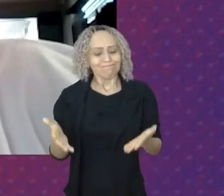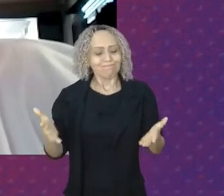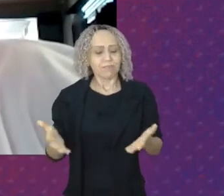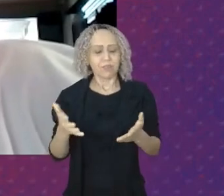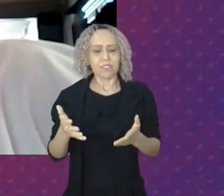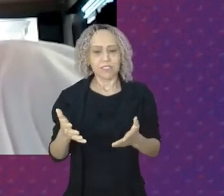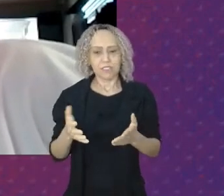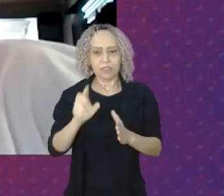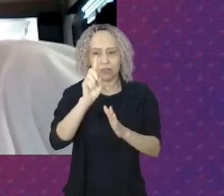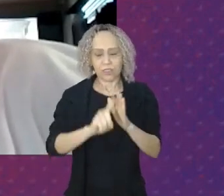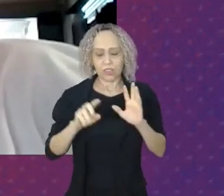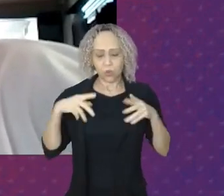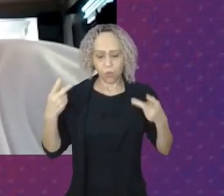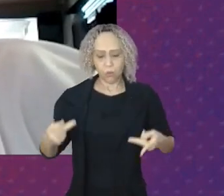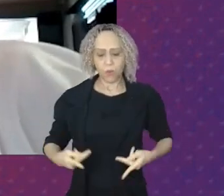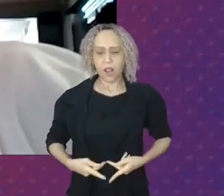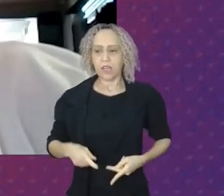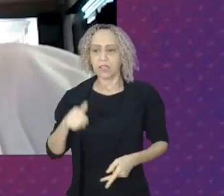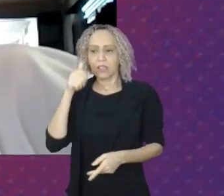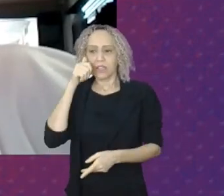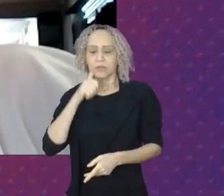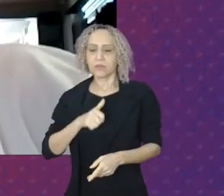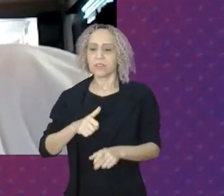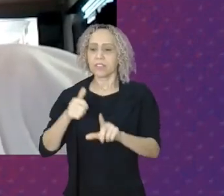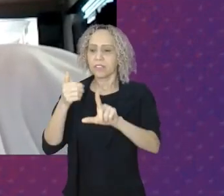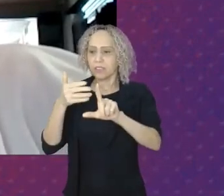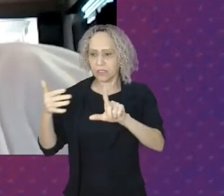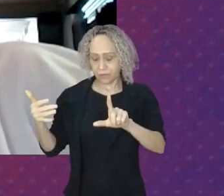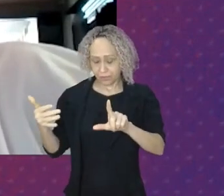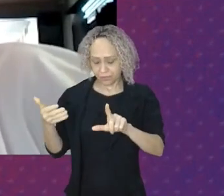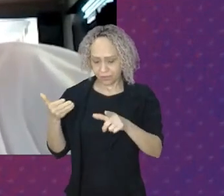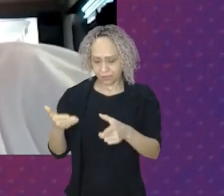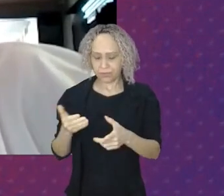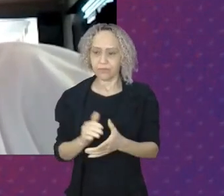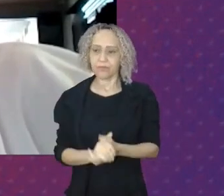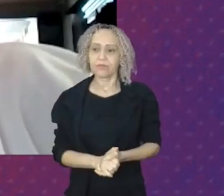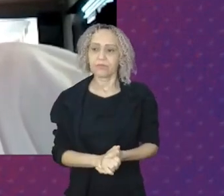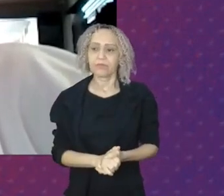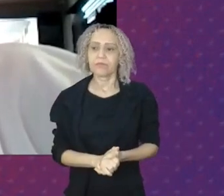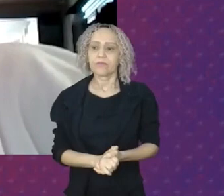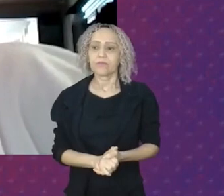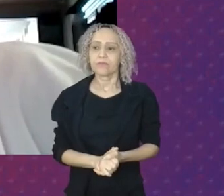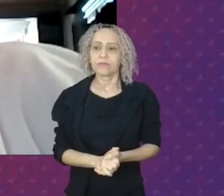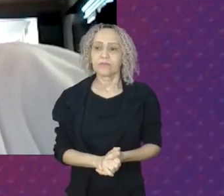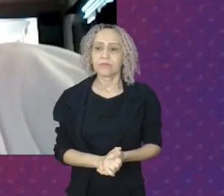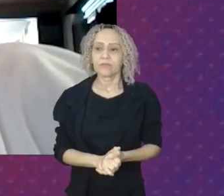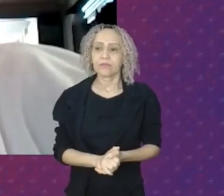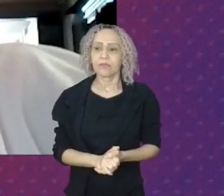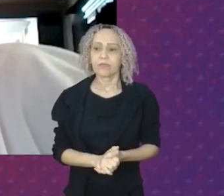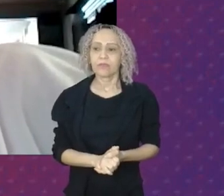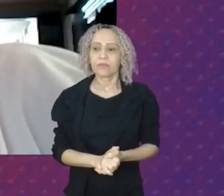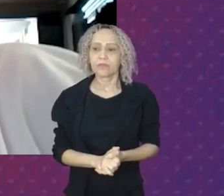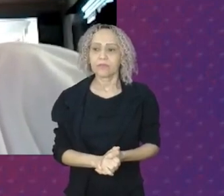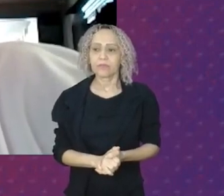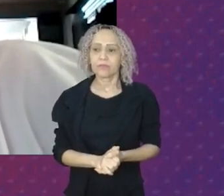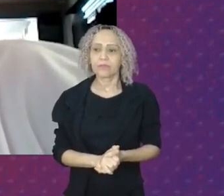humanos das mulheres LGBTs. Eu tenho 50 anos,